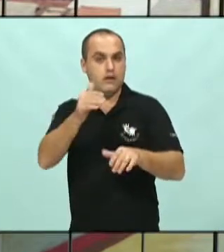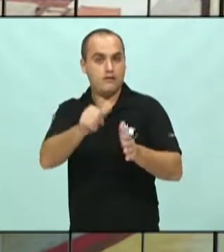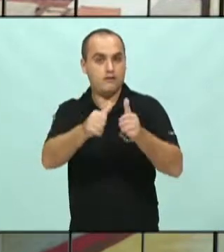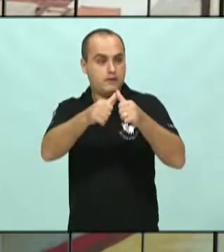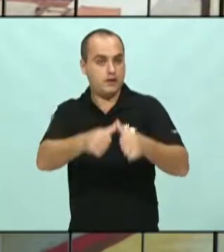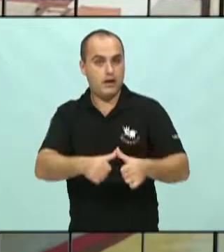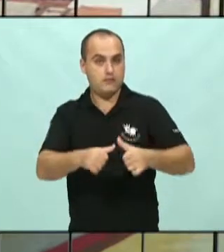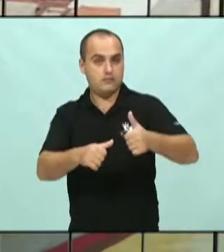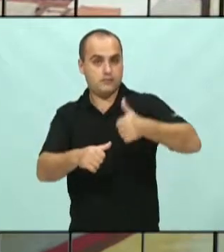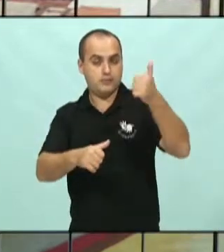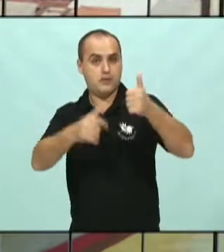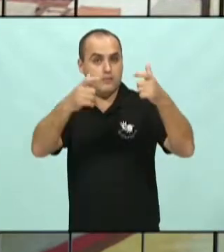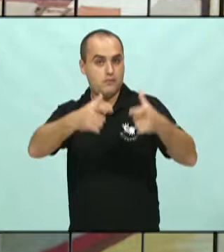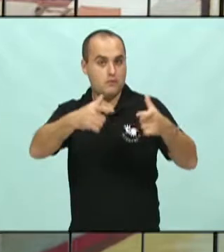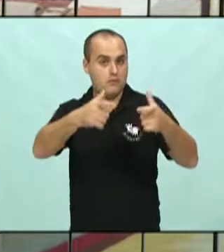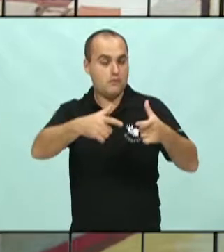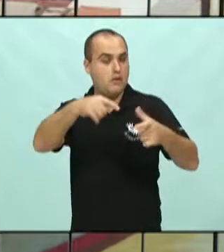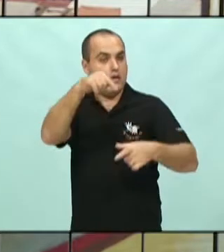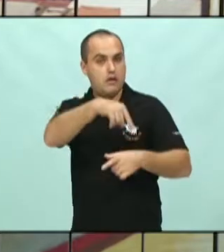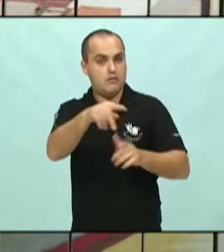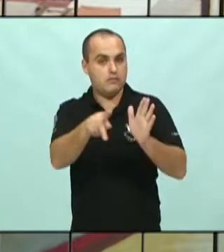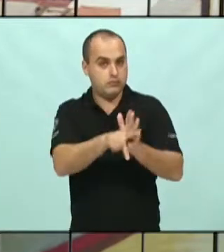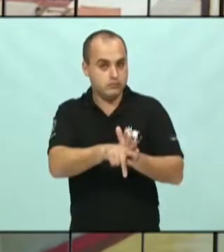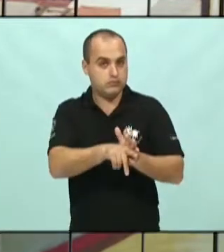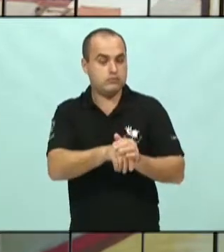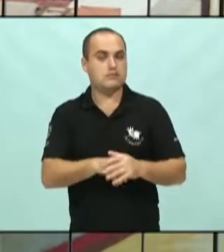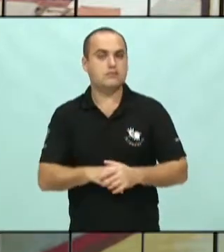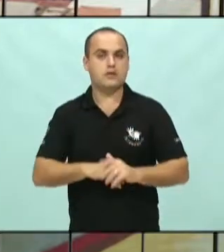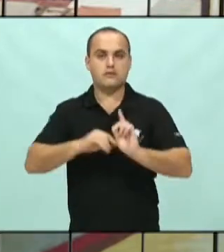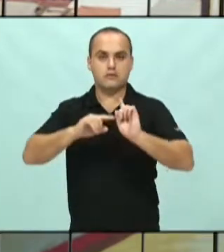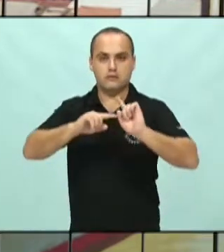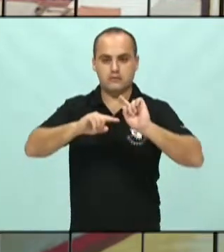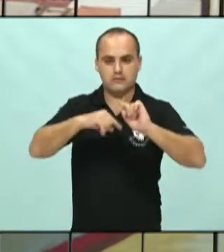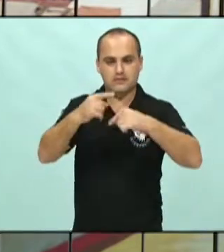divisão e posteriormente